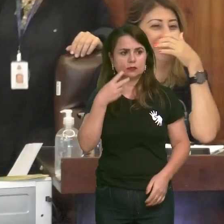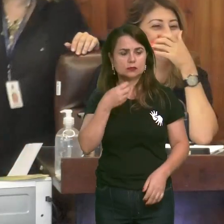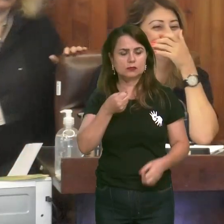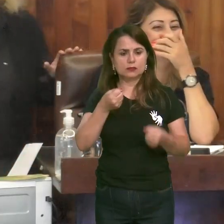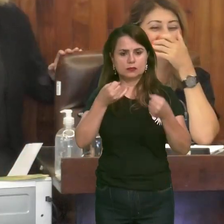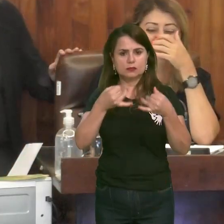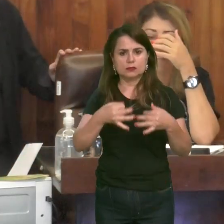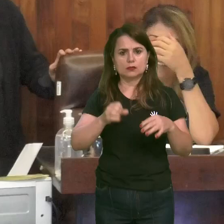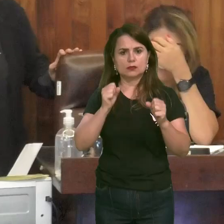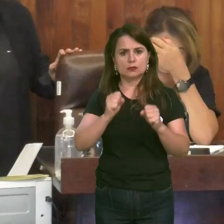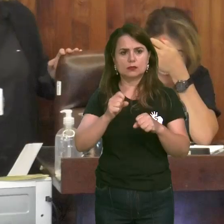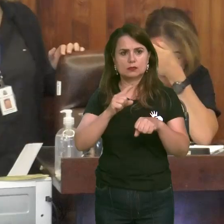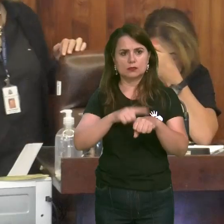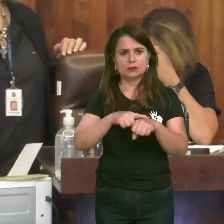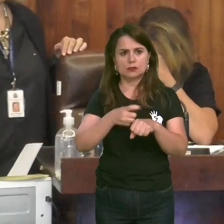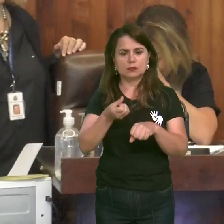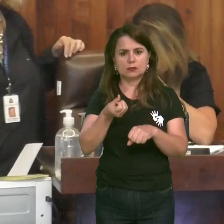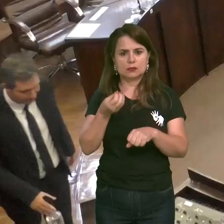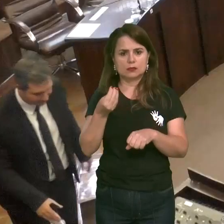de 60 minutos